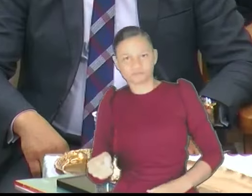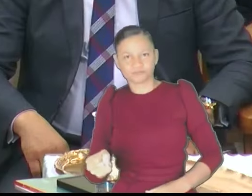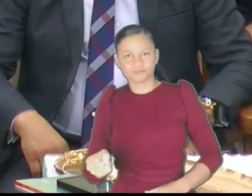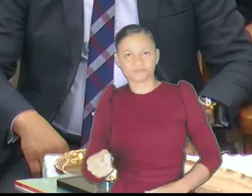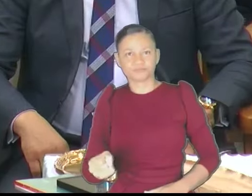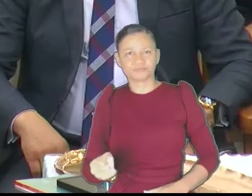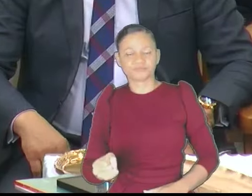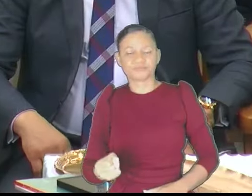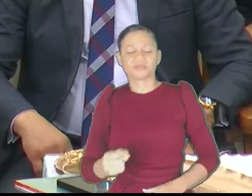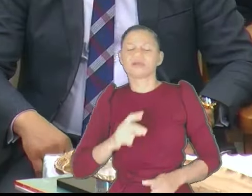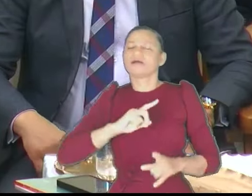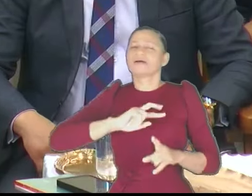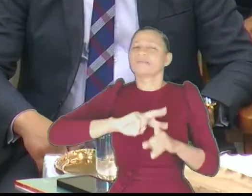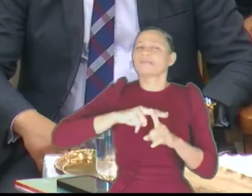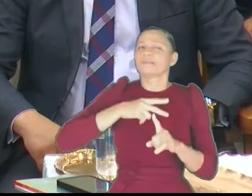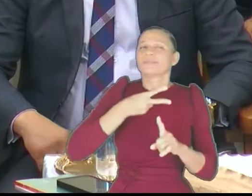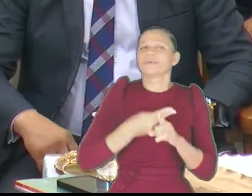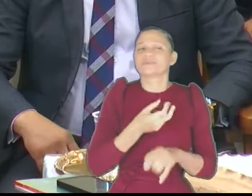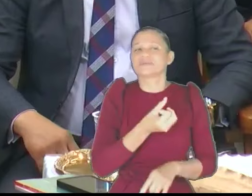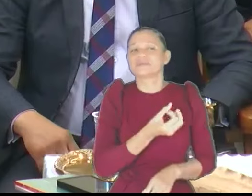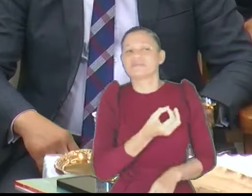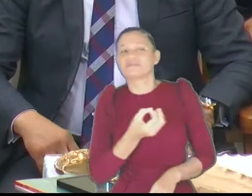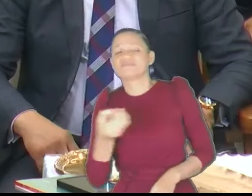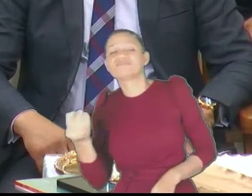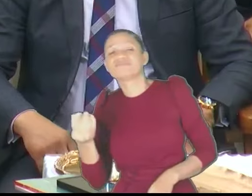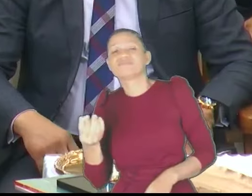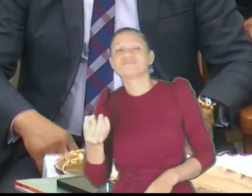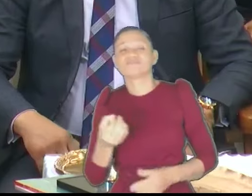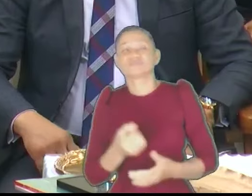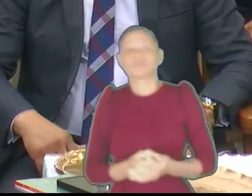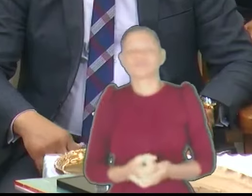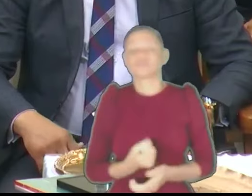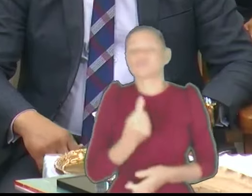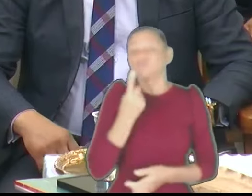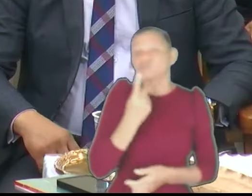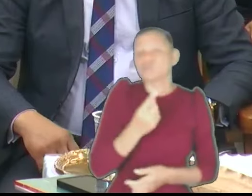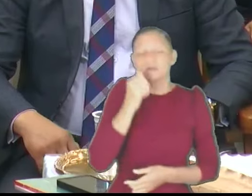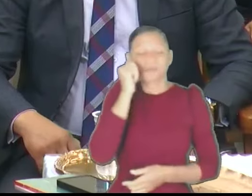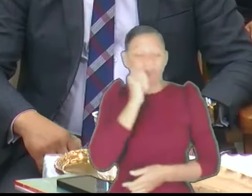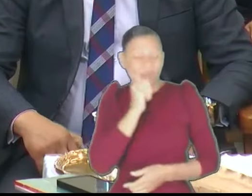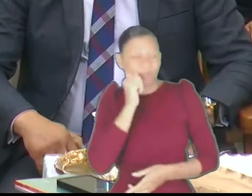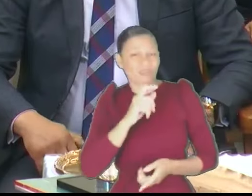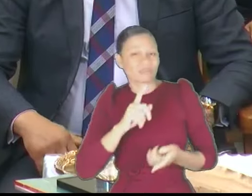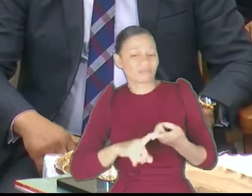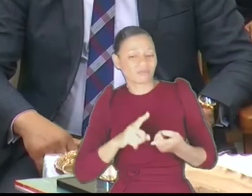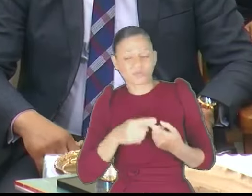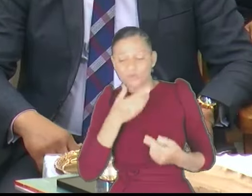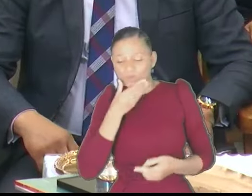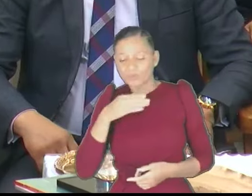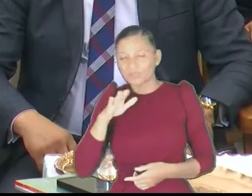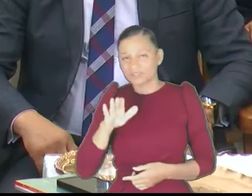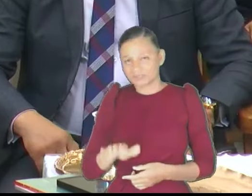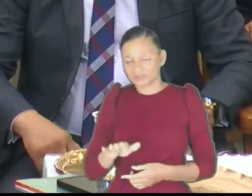Agora multiplica 600 mil, pelo menos por uma mulher e um menino, já daria